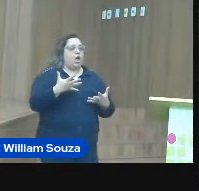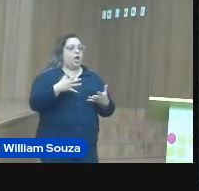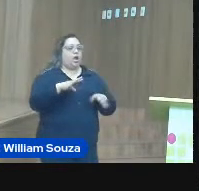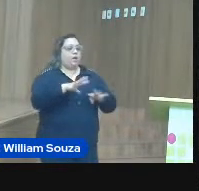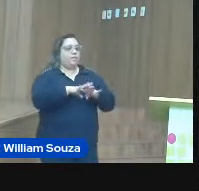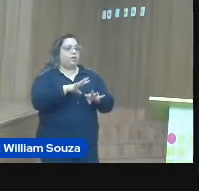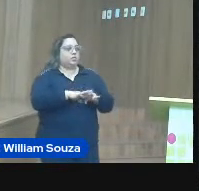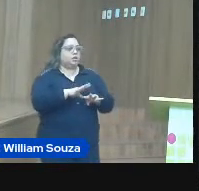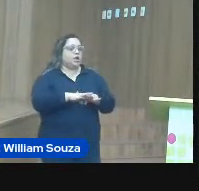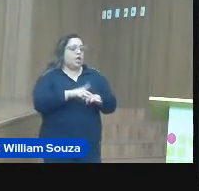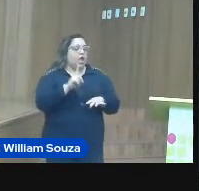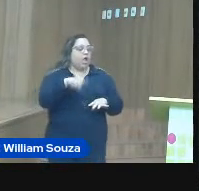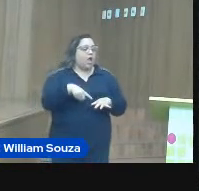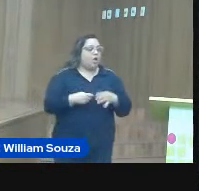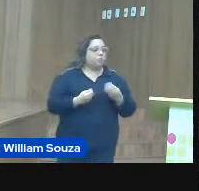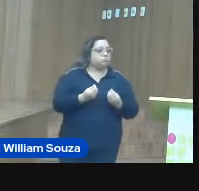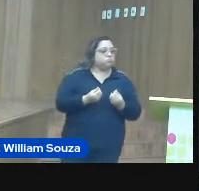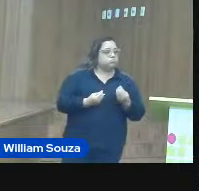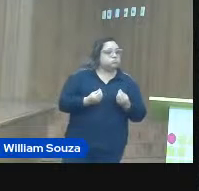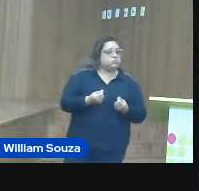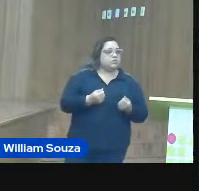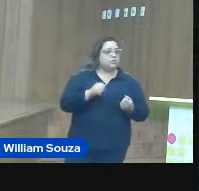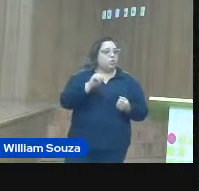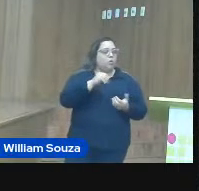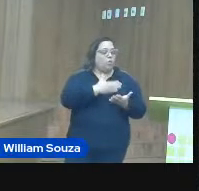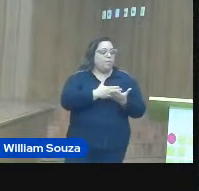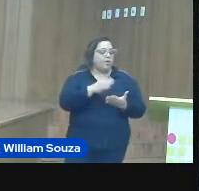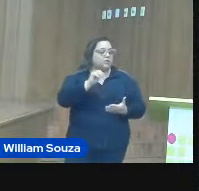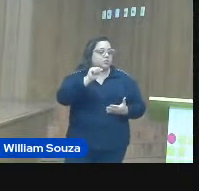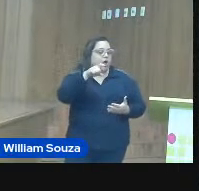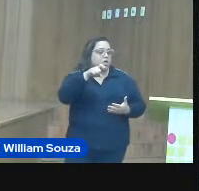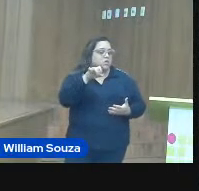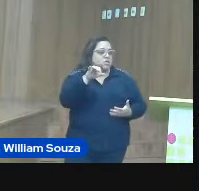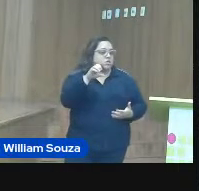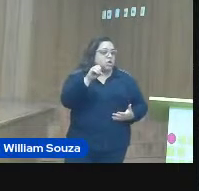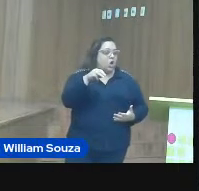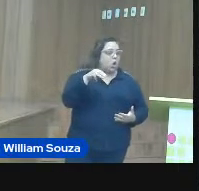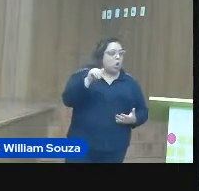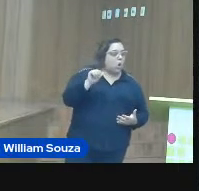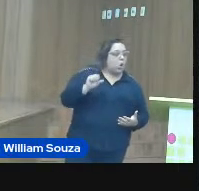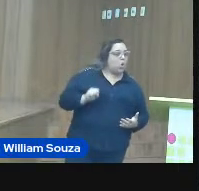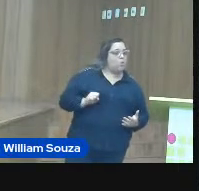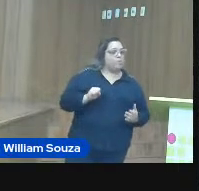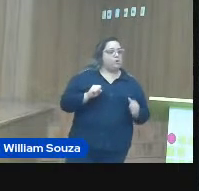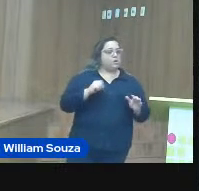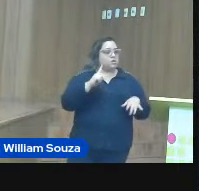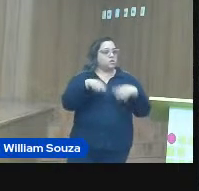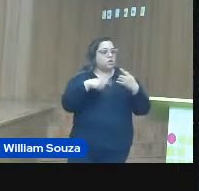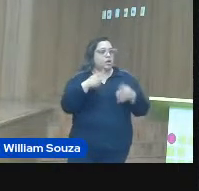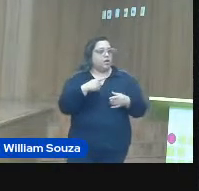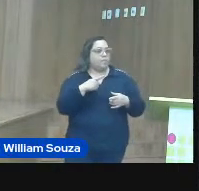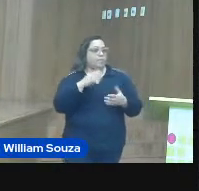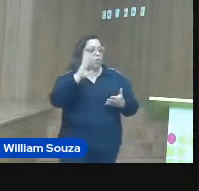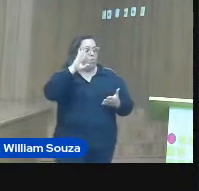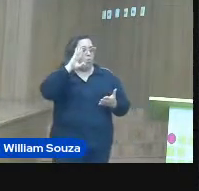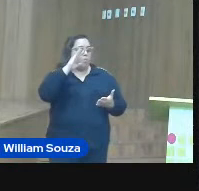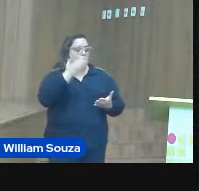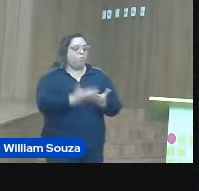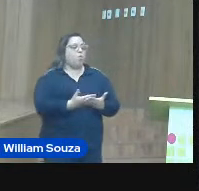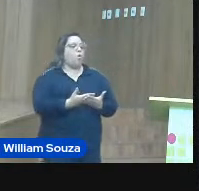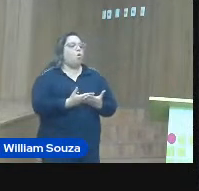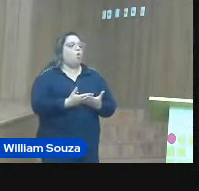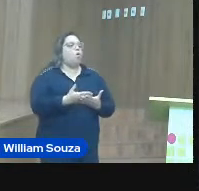axioma, você vai usando os axiomas e você prova os teoremas. Isso é matemática. Não tem figura, não